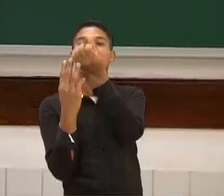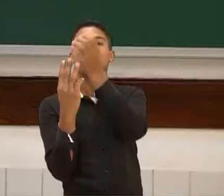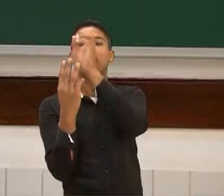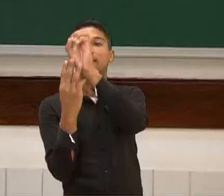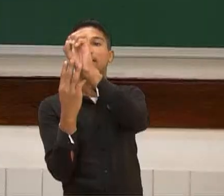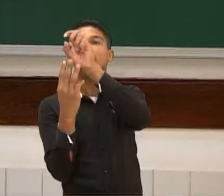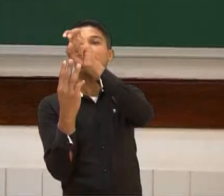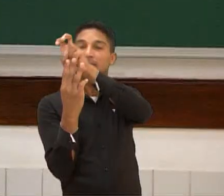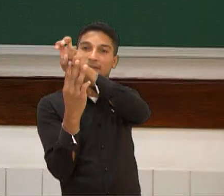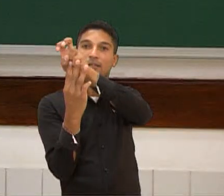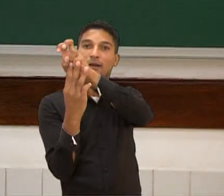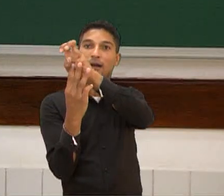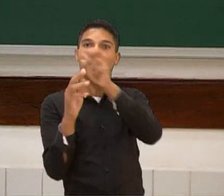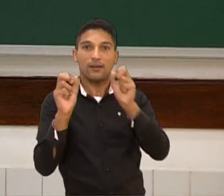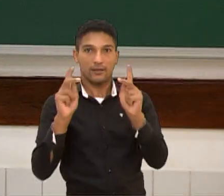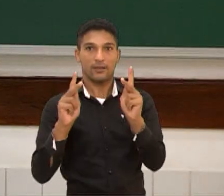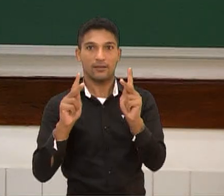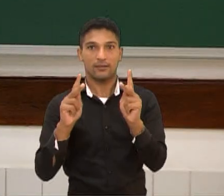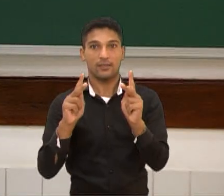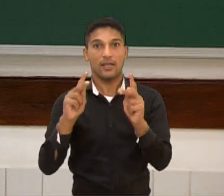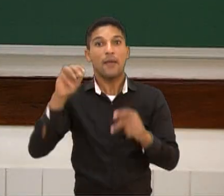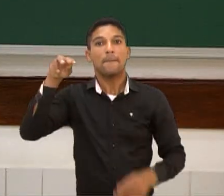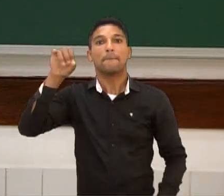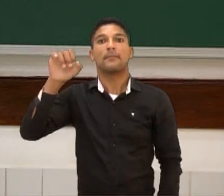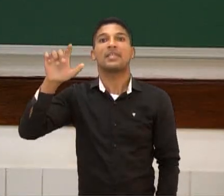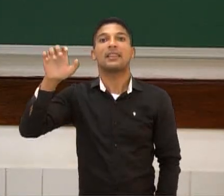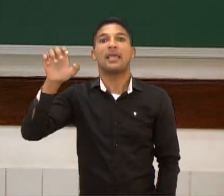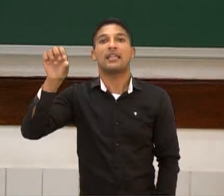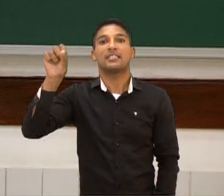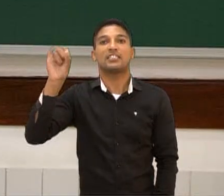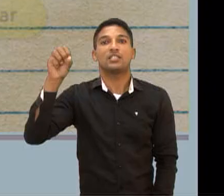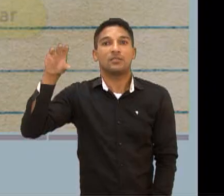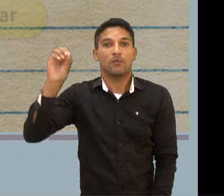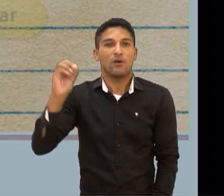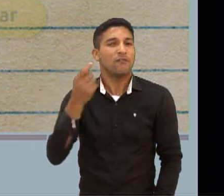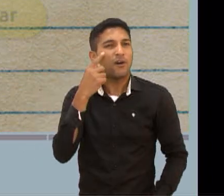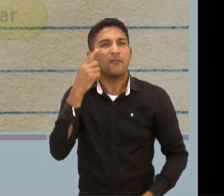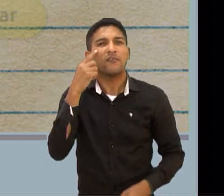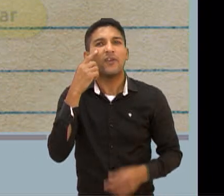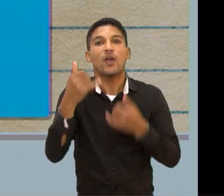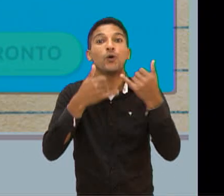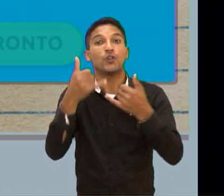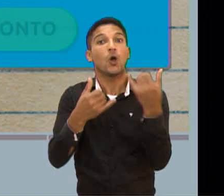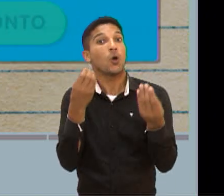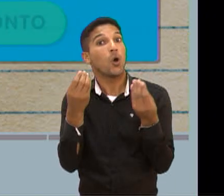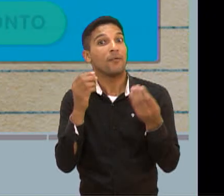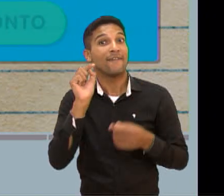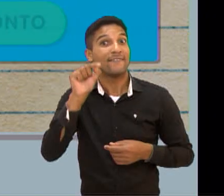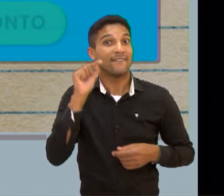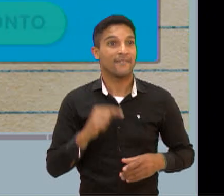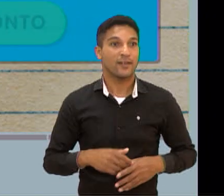0,605, ok? Ou seja, 605 milésimos. Vamos verificar no nosso jogo como isso ficou?